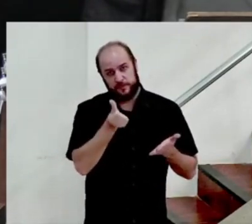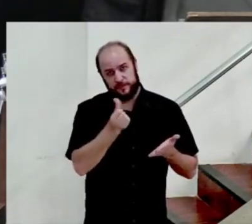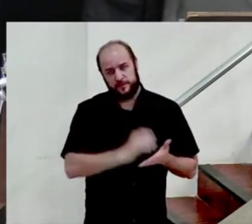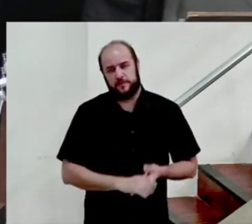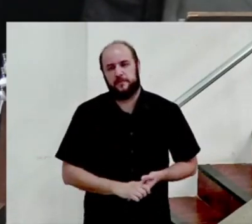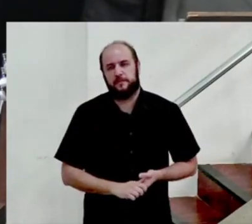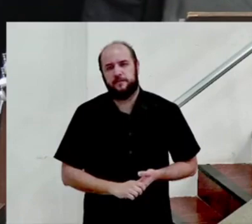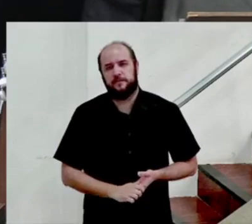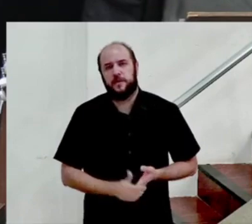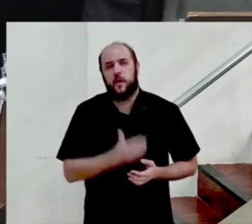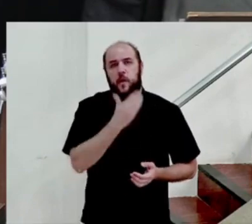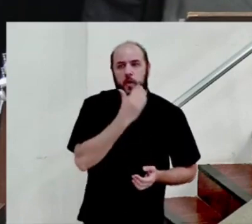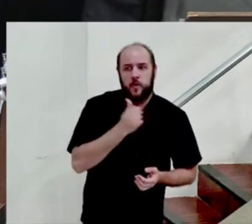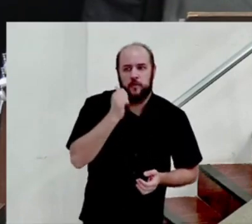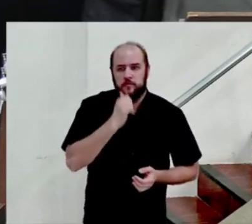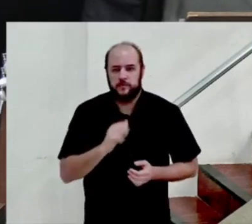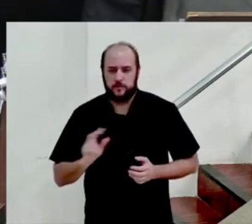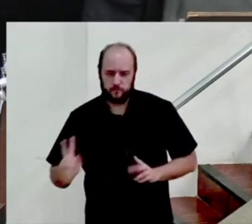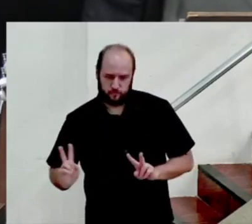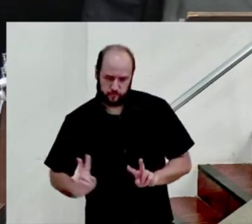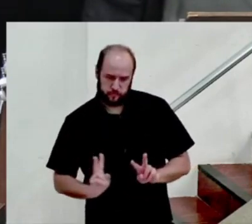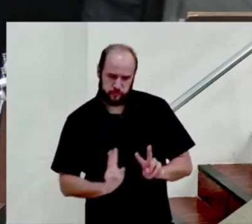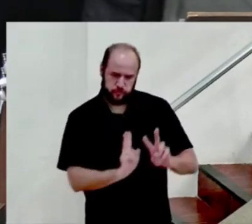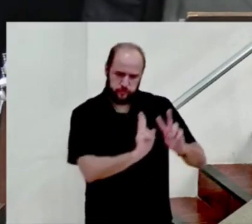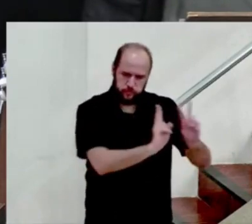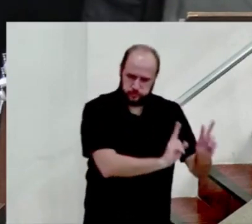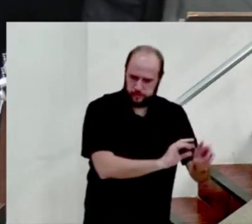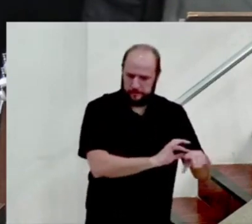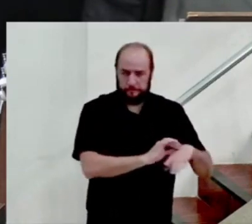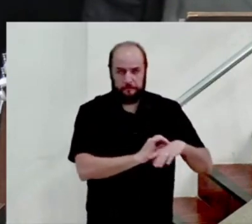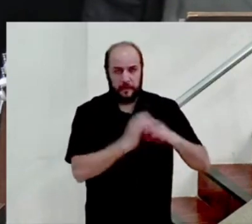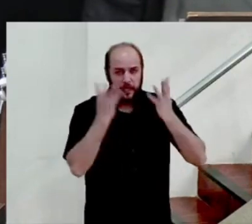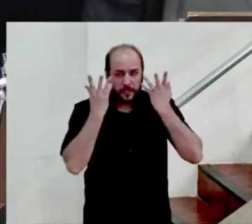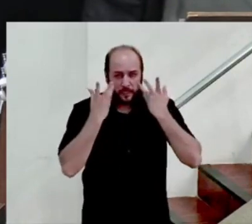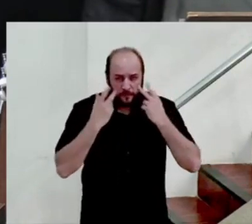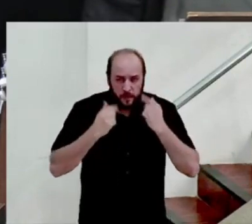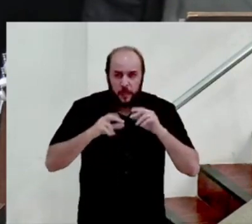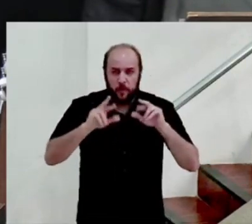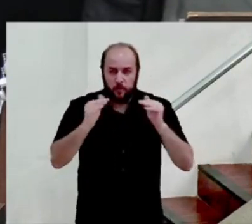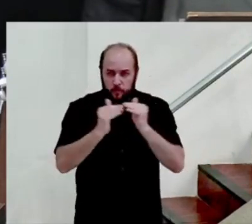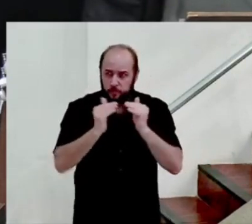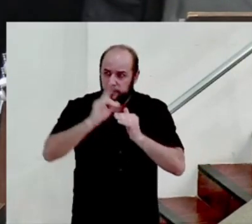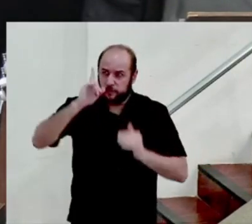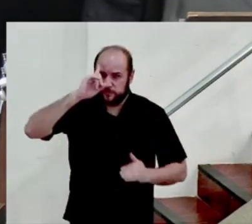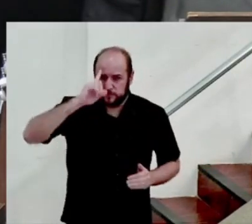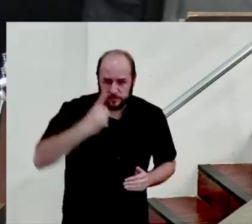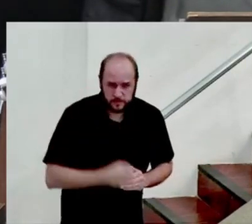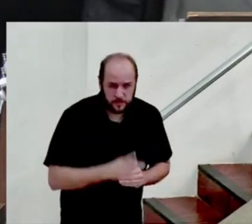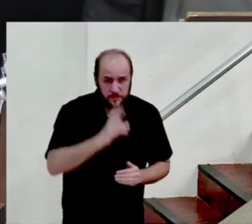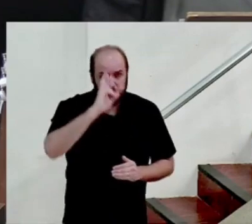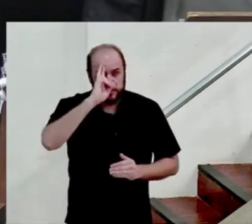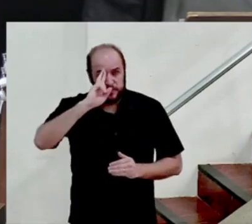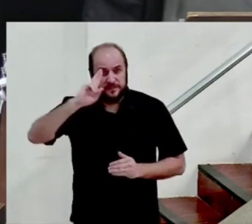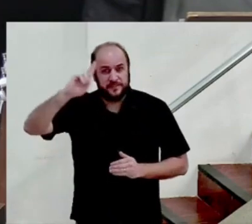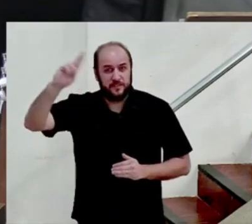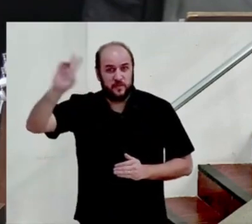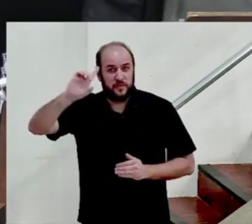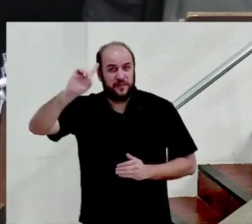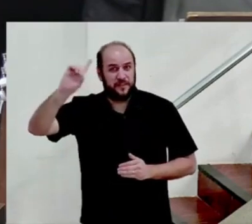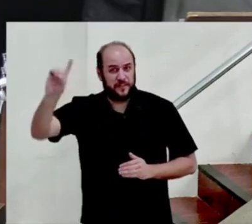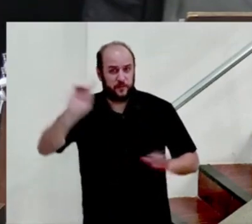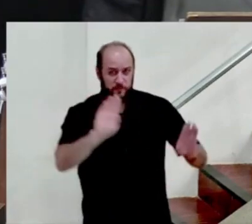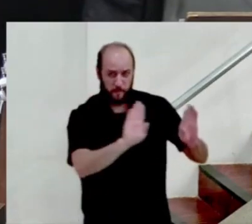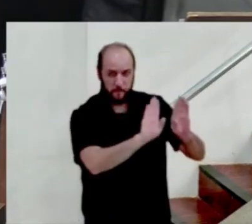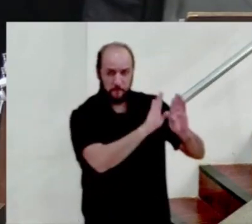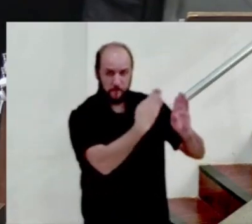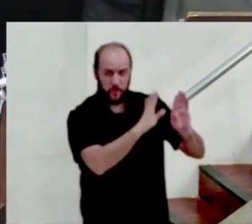Eram macho e fêmea os que entraram de toda a carne, como Deus lhe havia ordenado, e o Senhor Deus